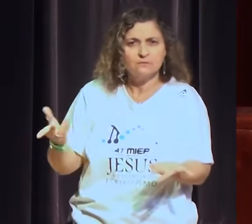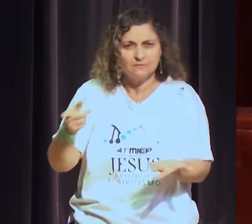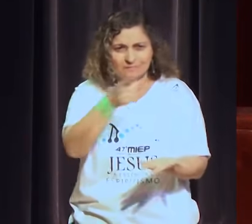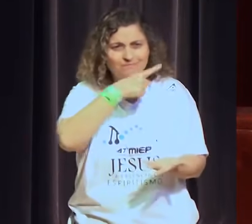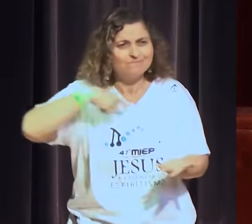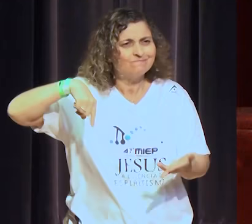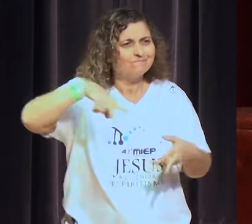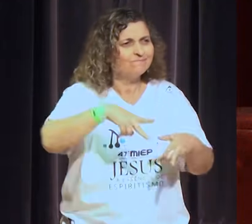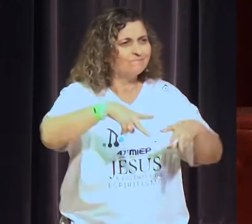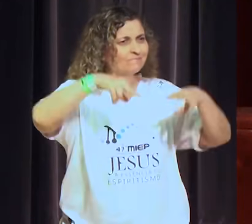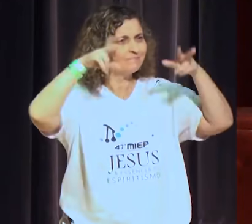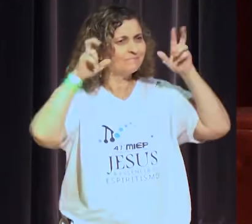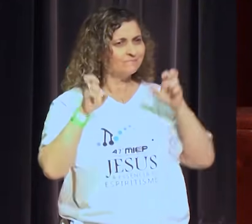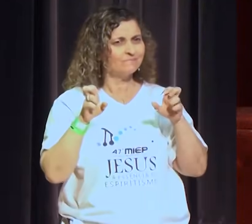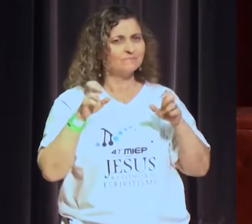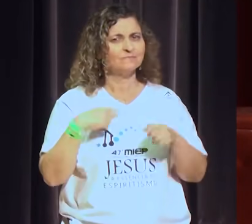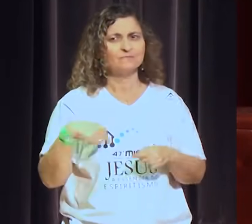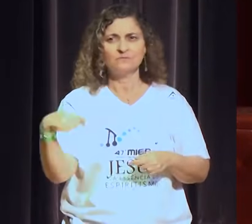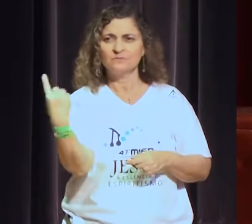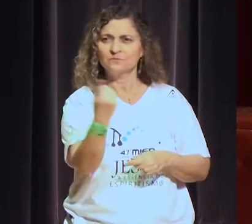Perceberam